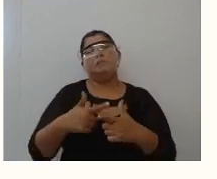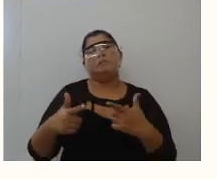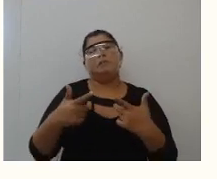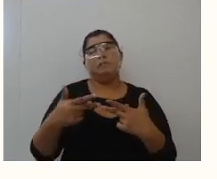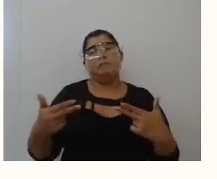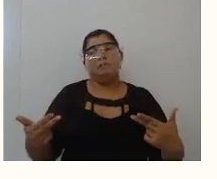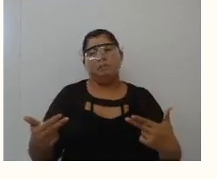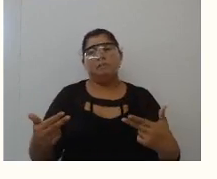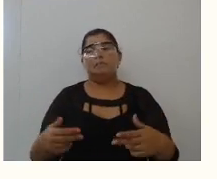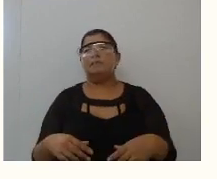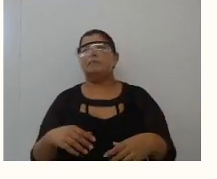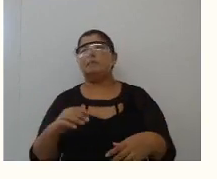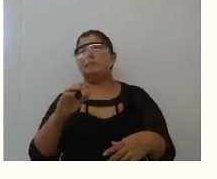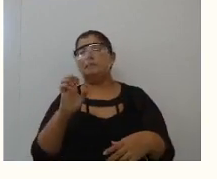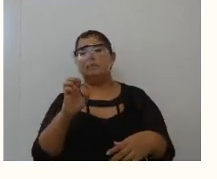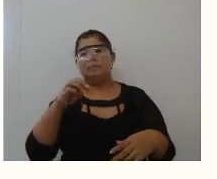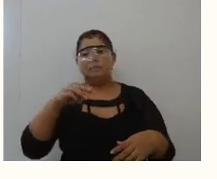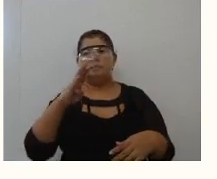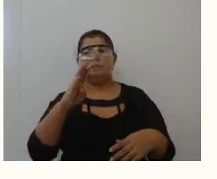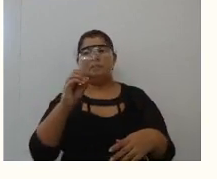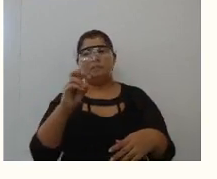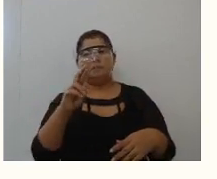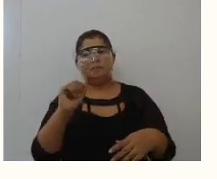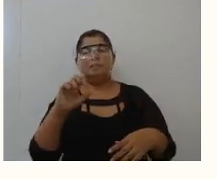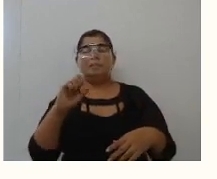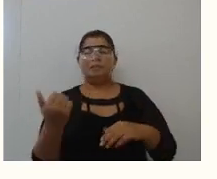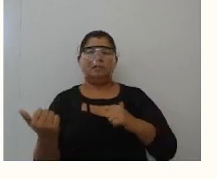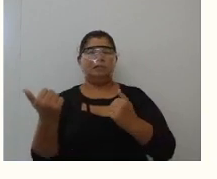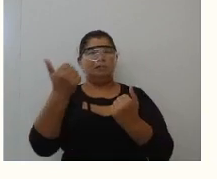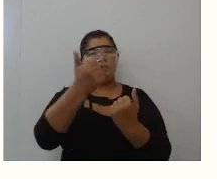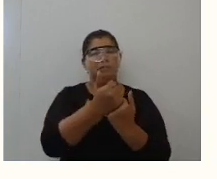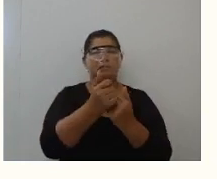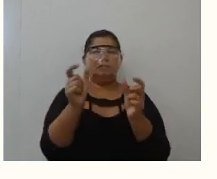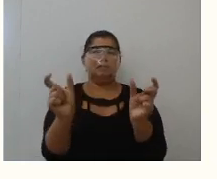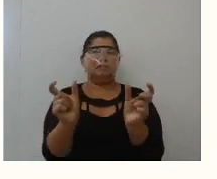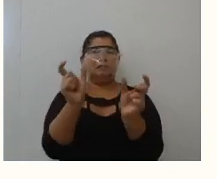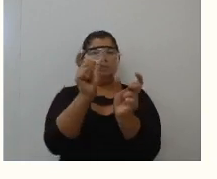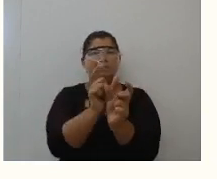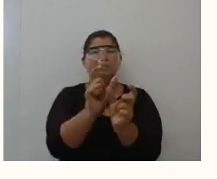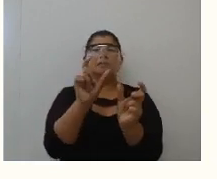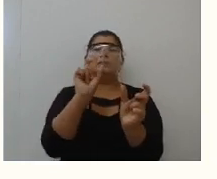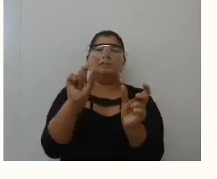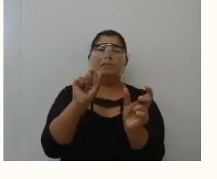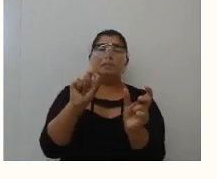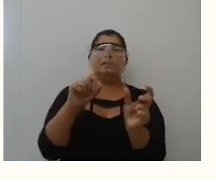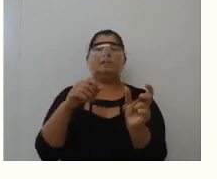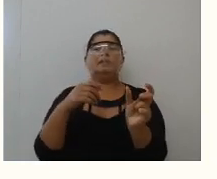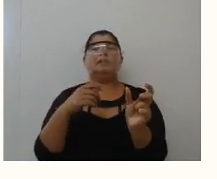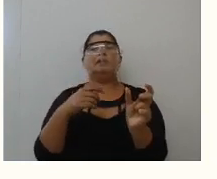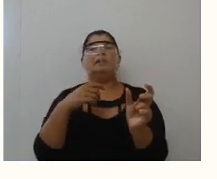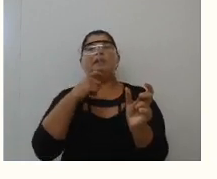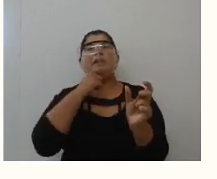por mesmo que, ainda que. Olha lá. Dá uma ideia de